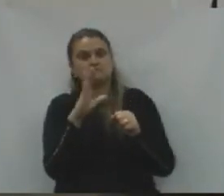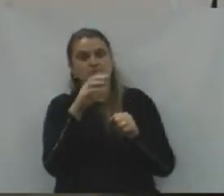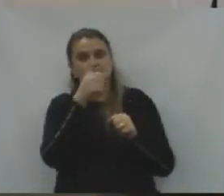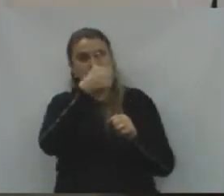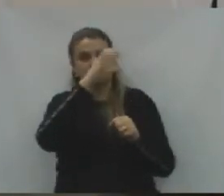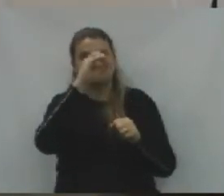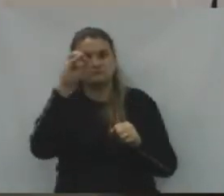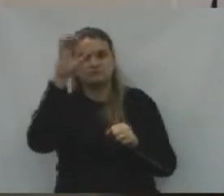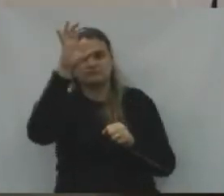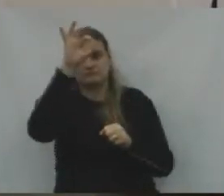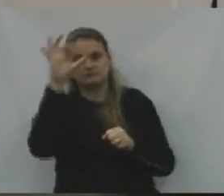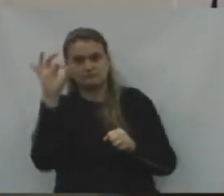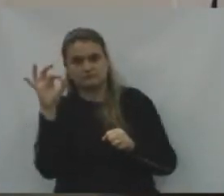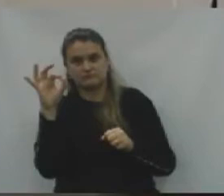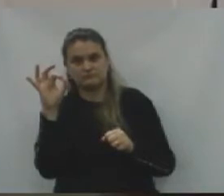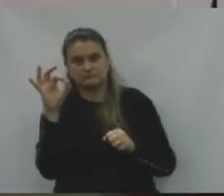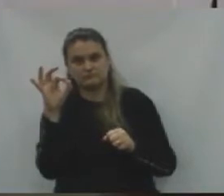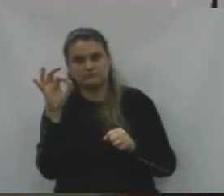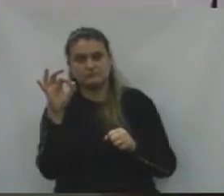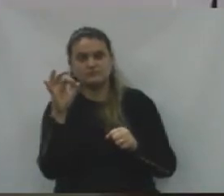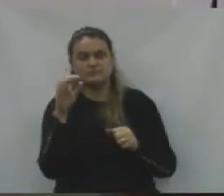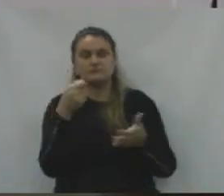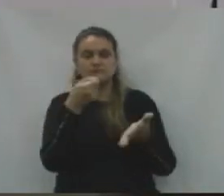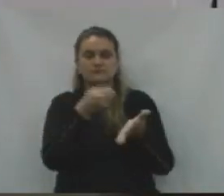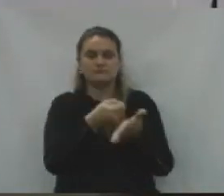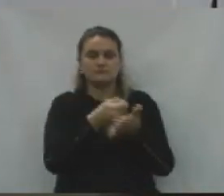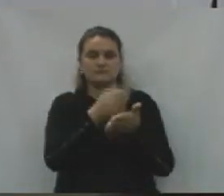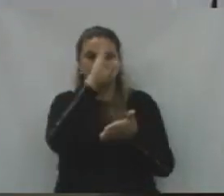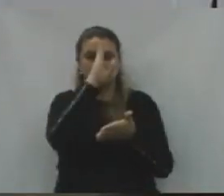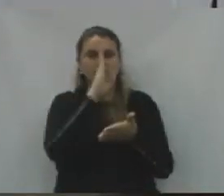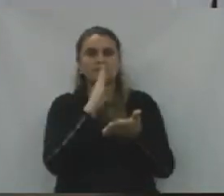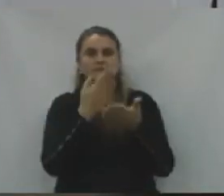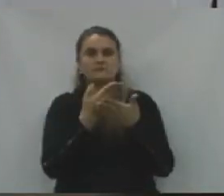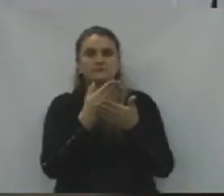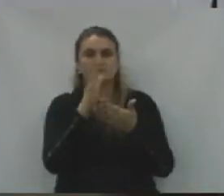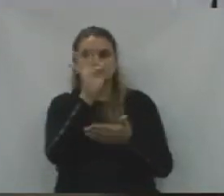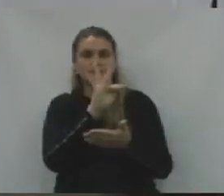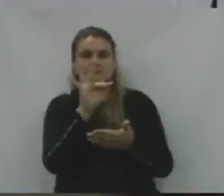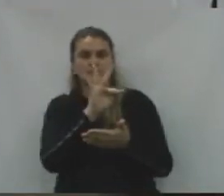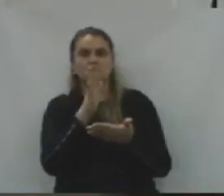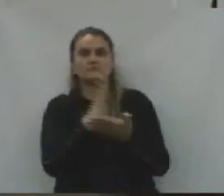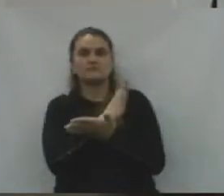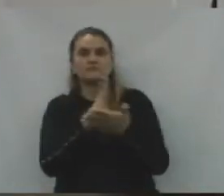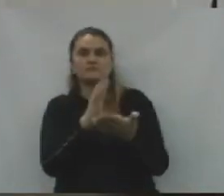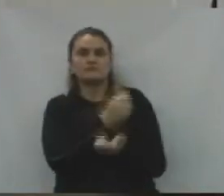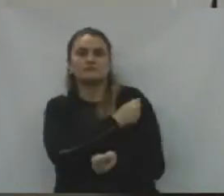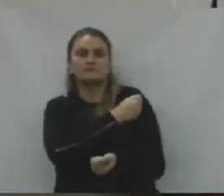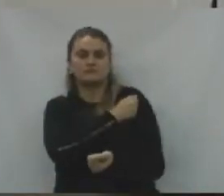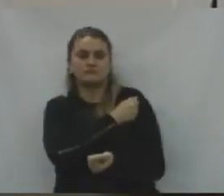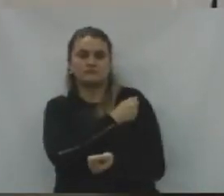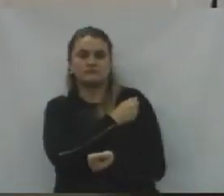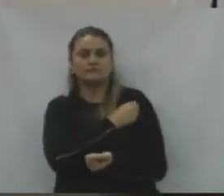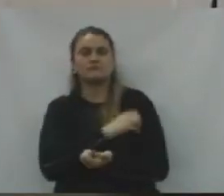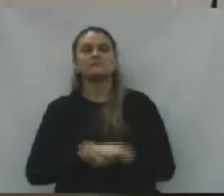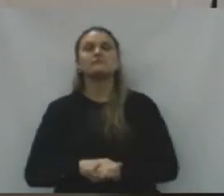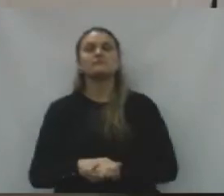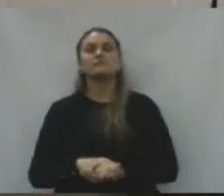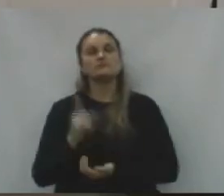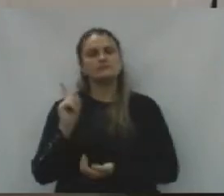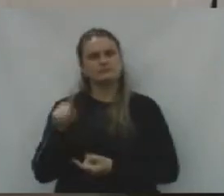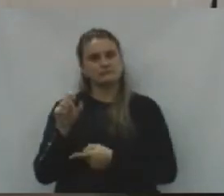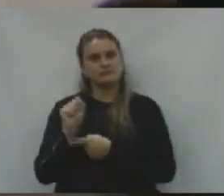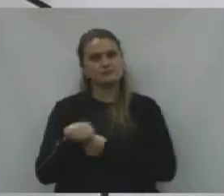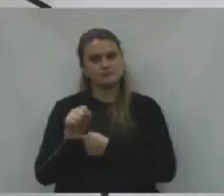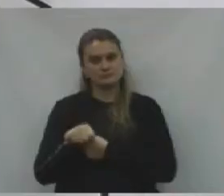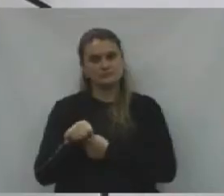proporção de 100%, conforme a lei ordinária, serem convertidos em bolsas de estudo em 2018. São, sim, na